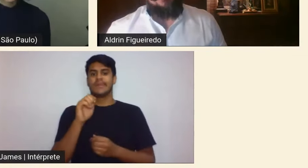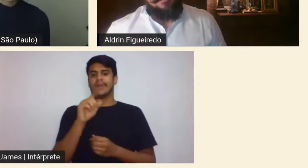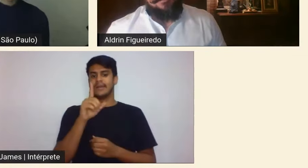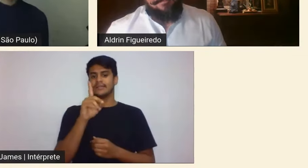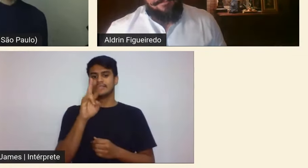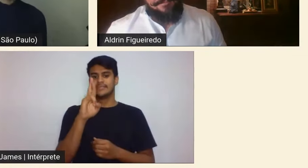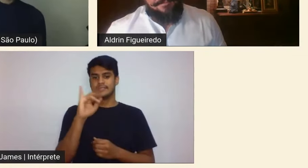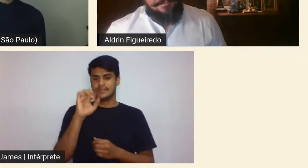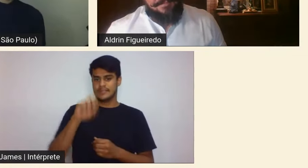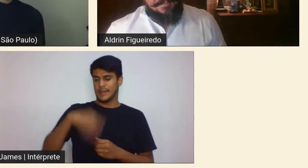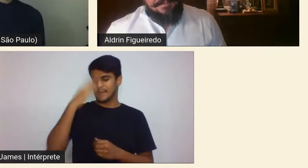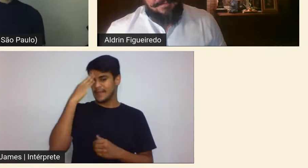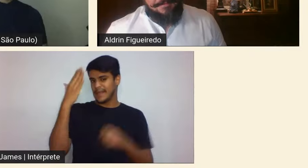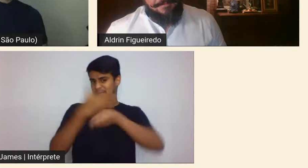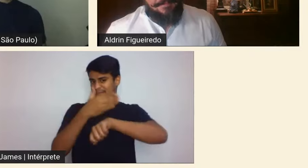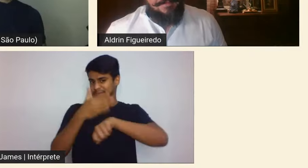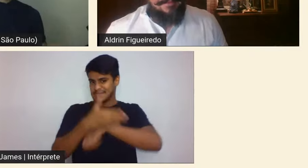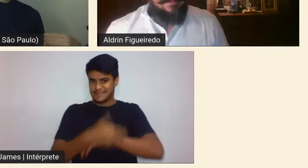participação.